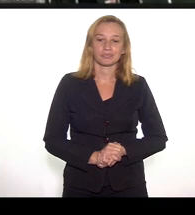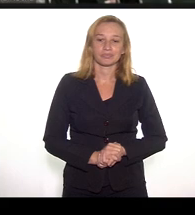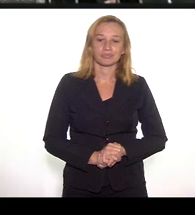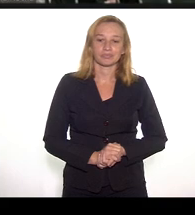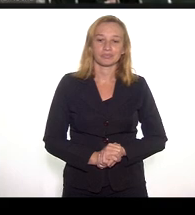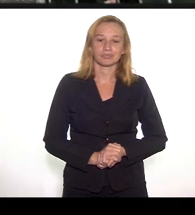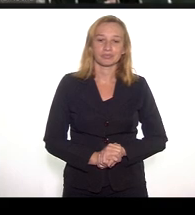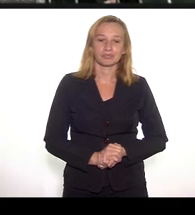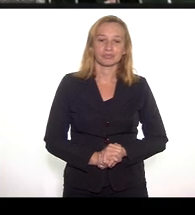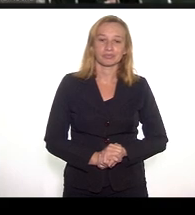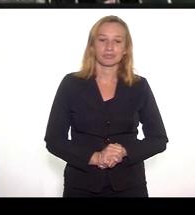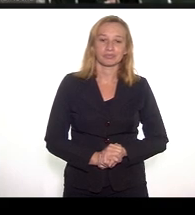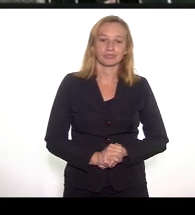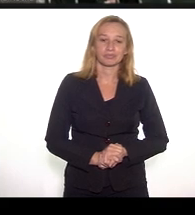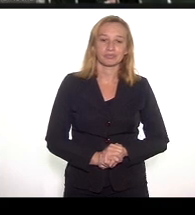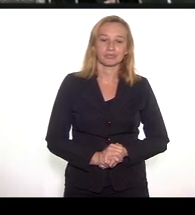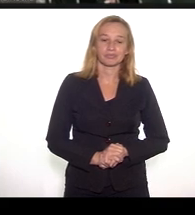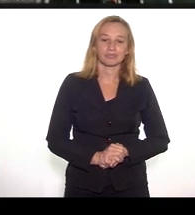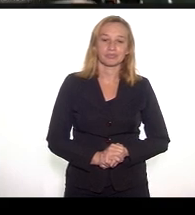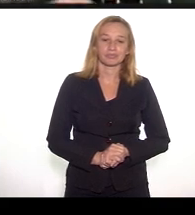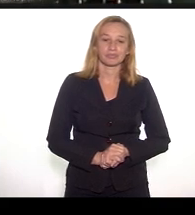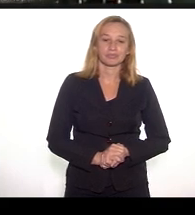Está lá,